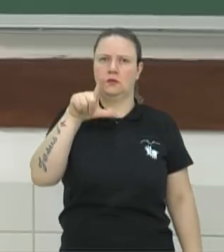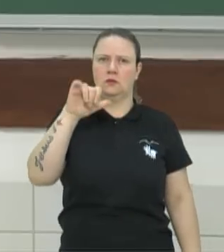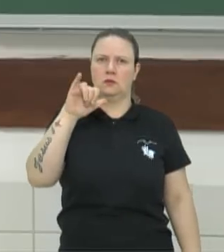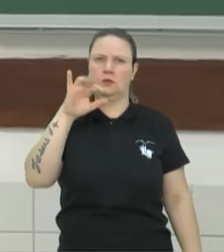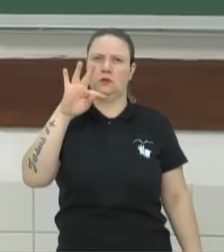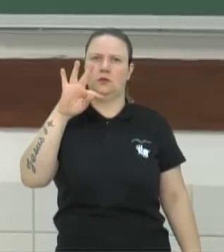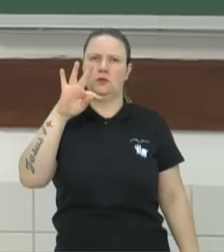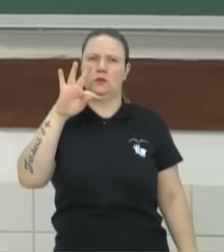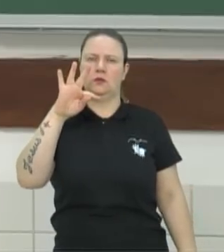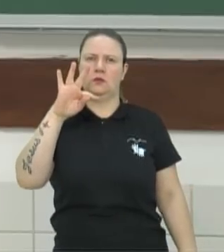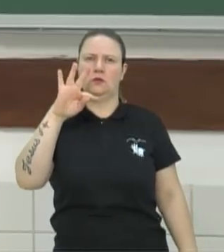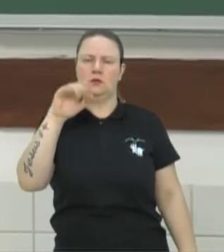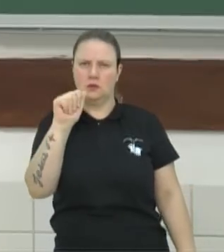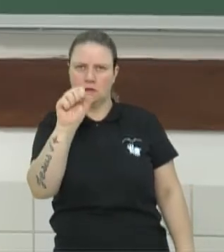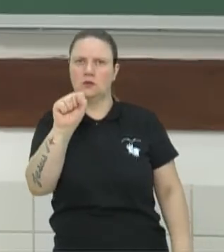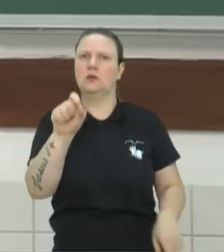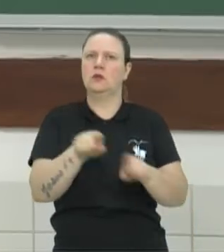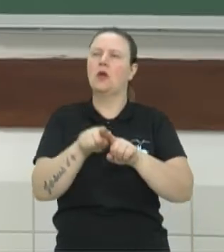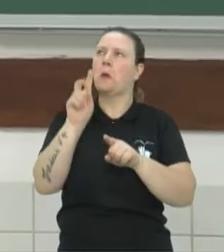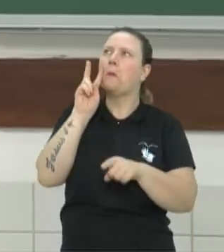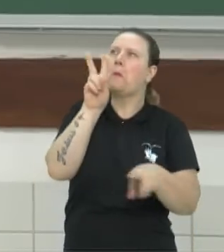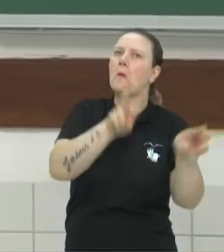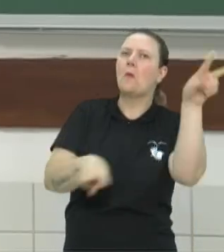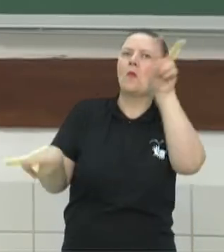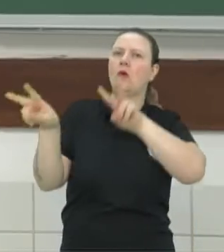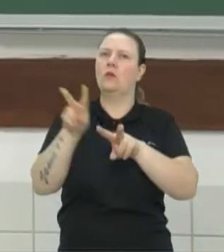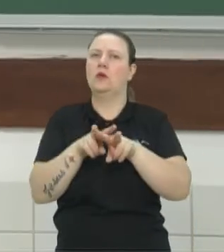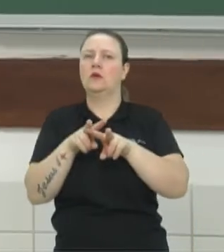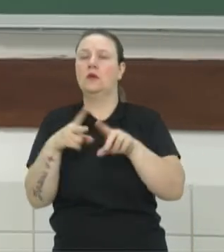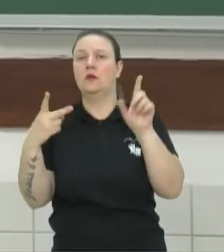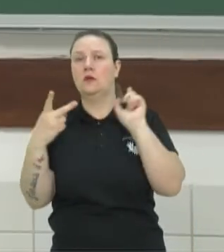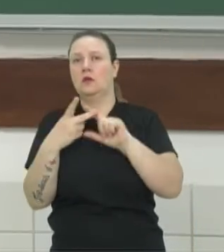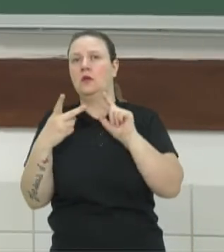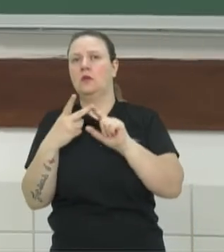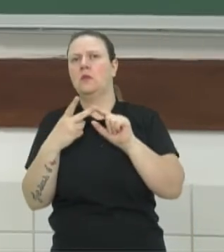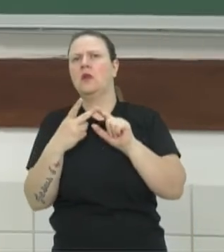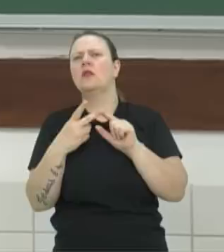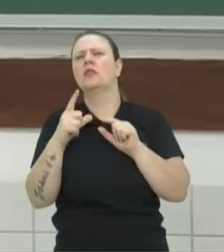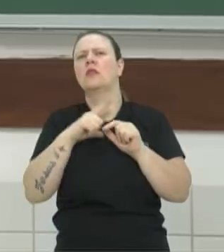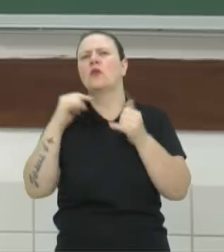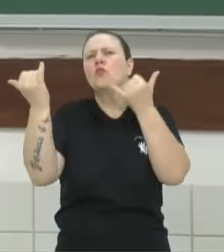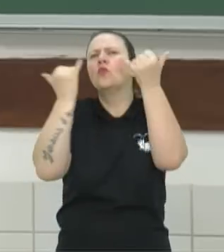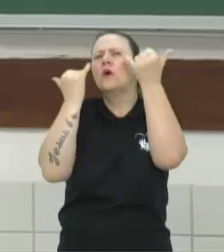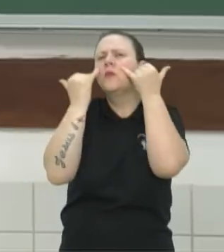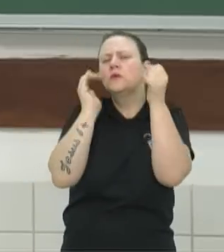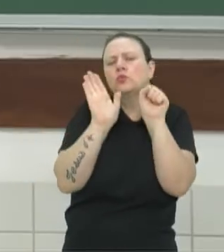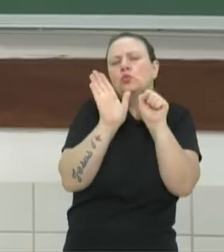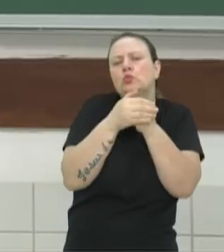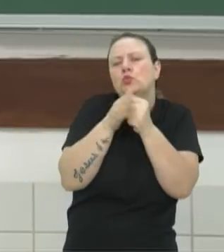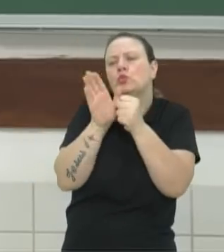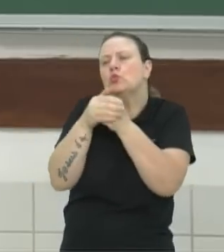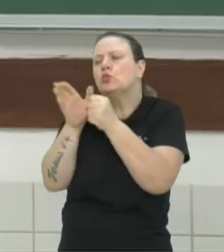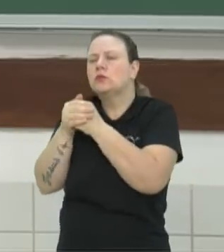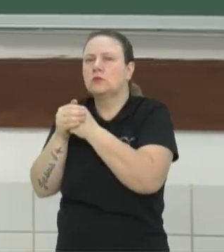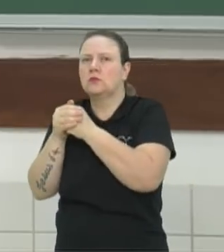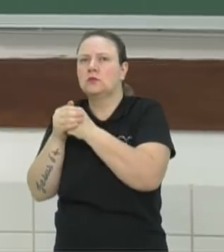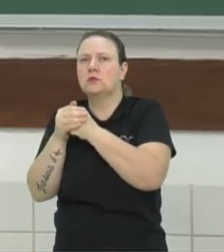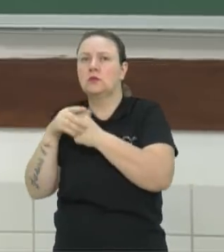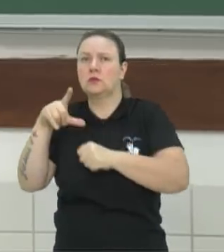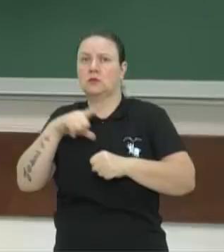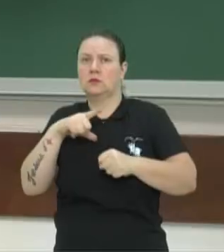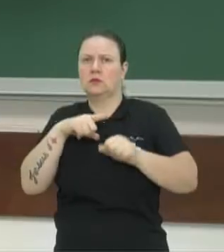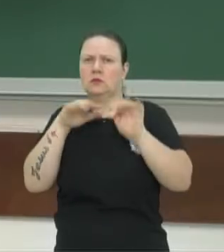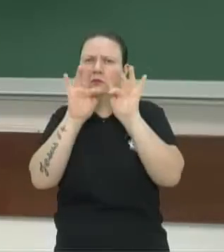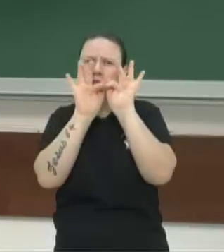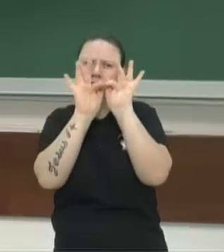está escrito ali. As implícitas são aquelas que estão escondidinhas. Então, nós tivemos aí um texto que só tinha um